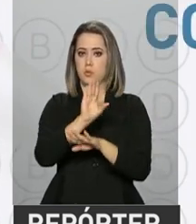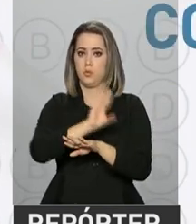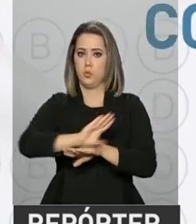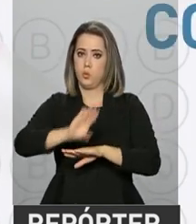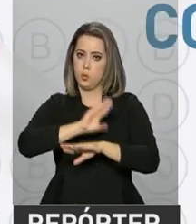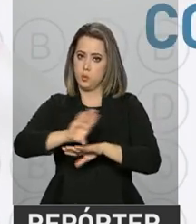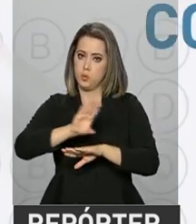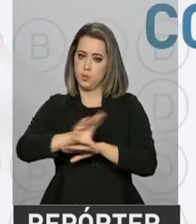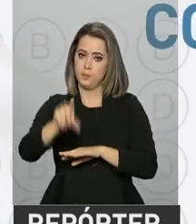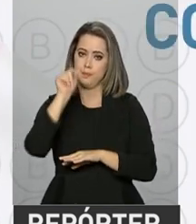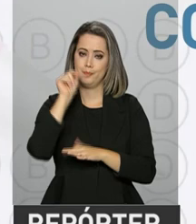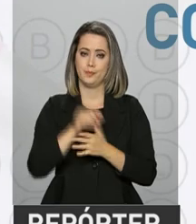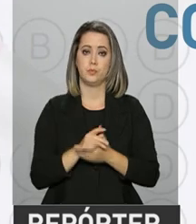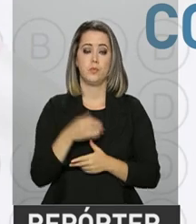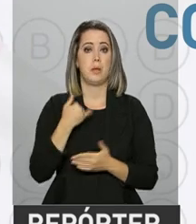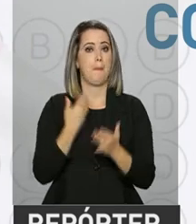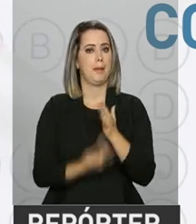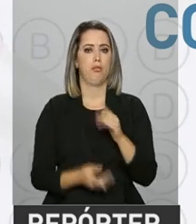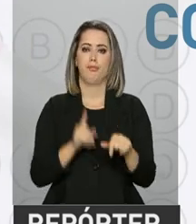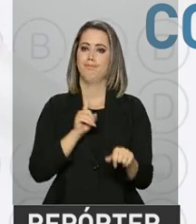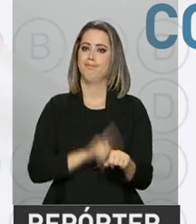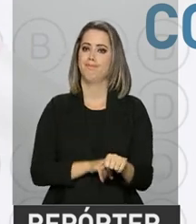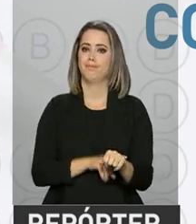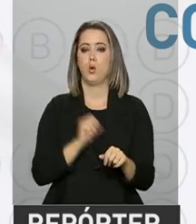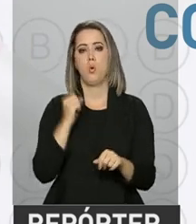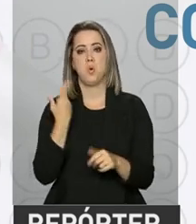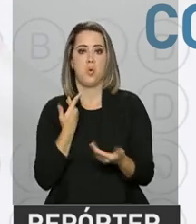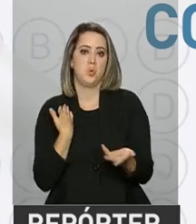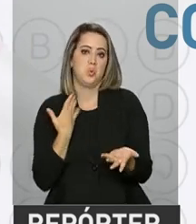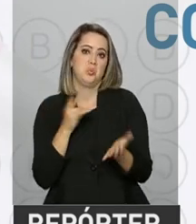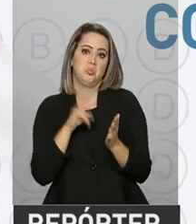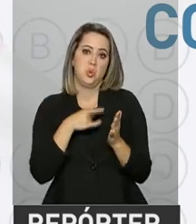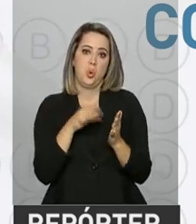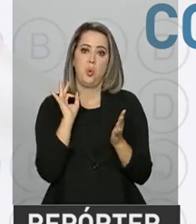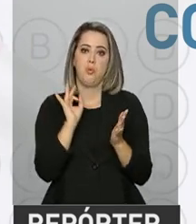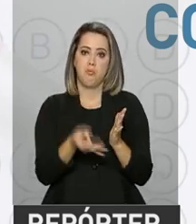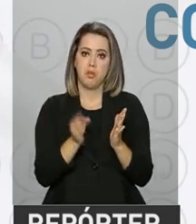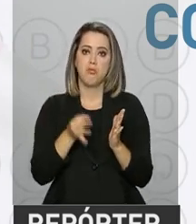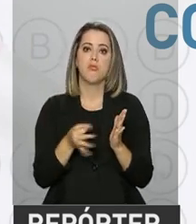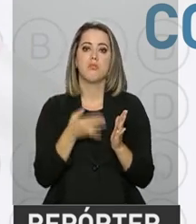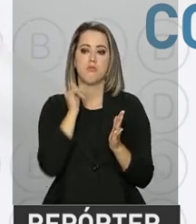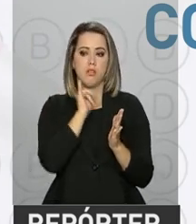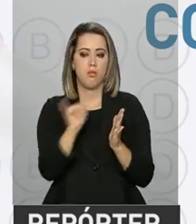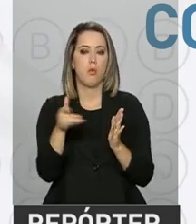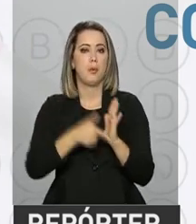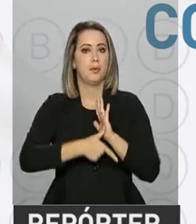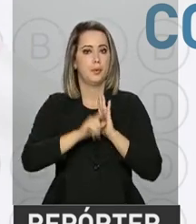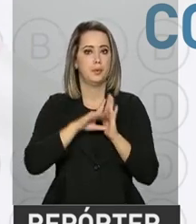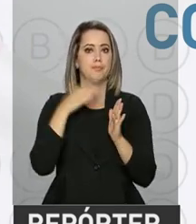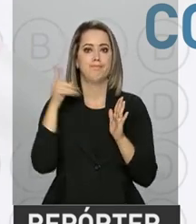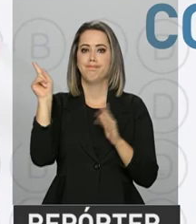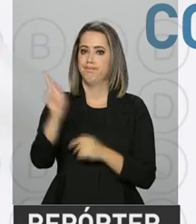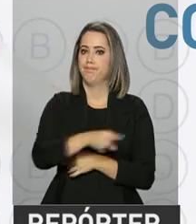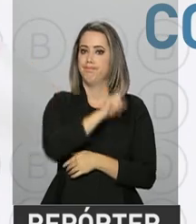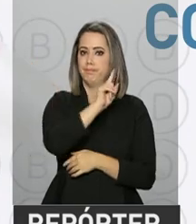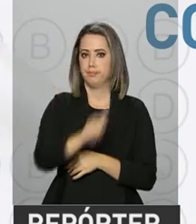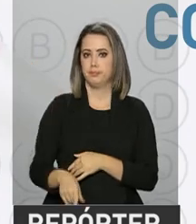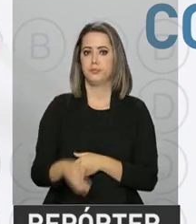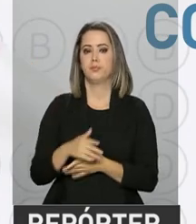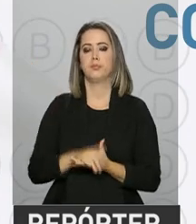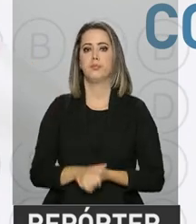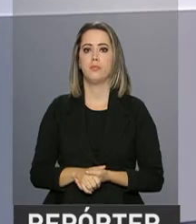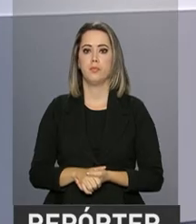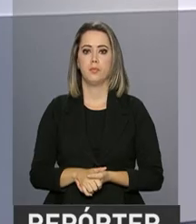a qual foi pré-selecionado. Quem perder o prazo ou não comprovar informações prestadas na inscrição será automaticamente